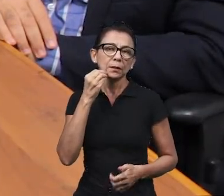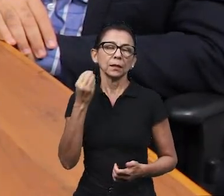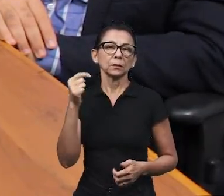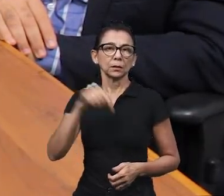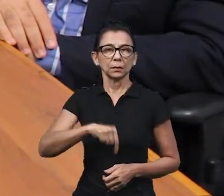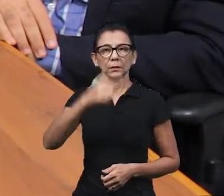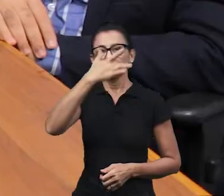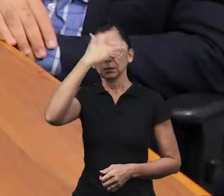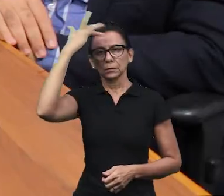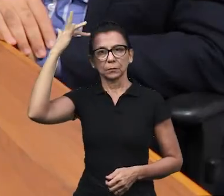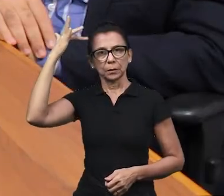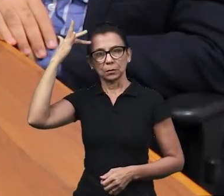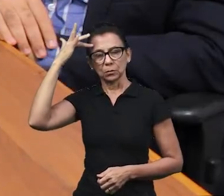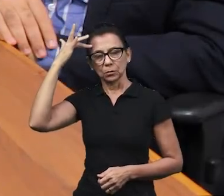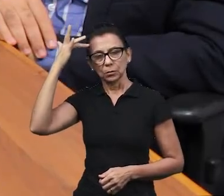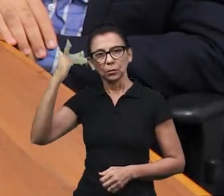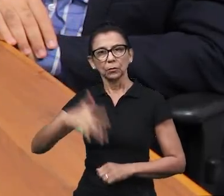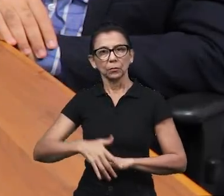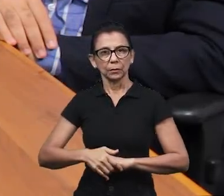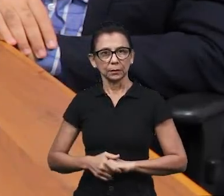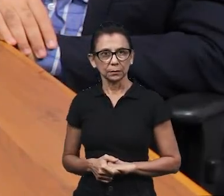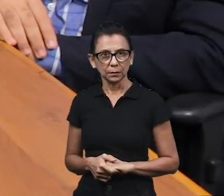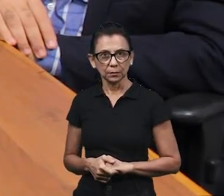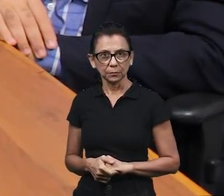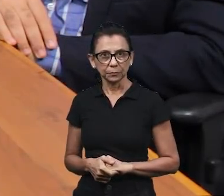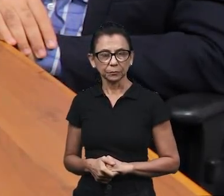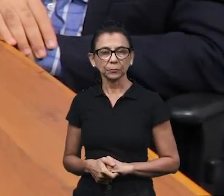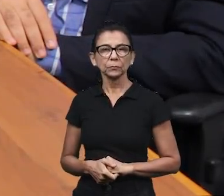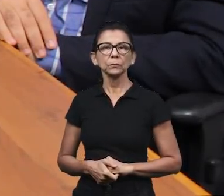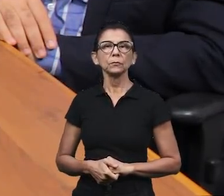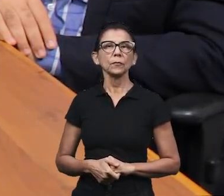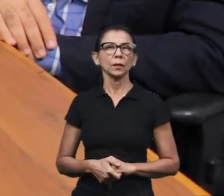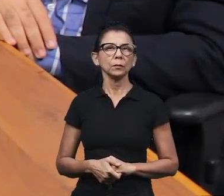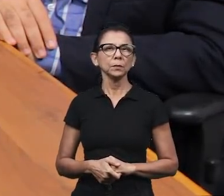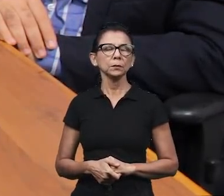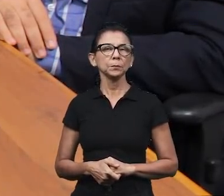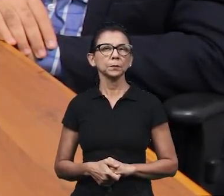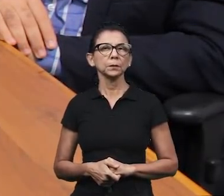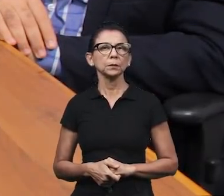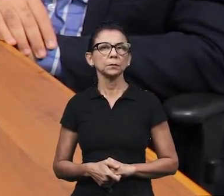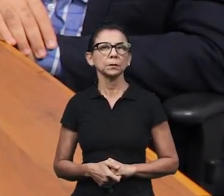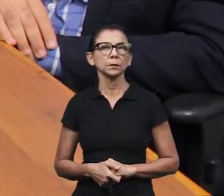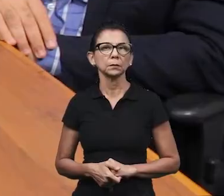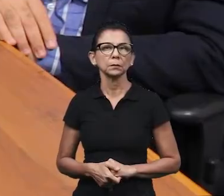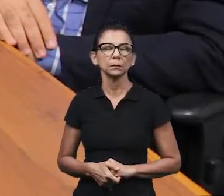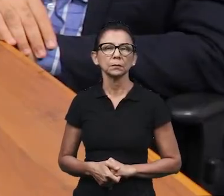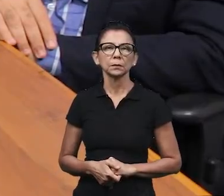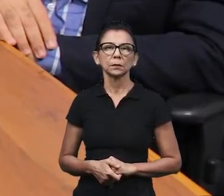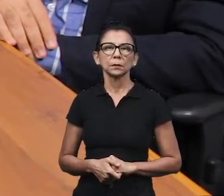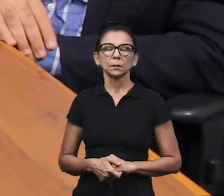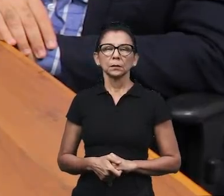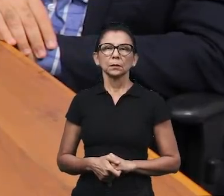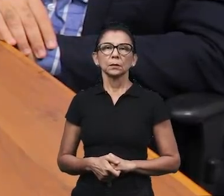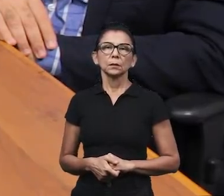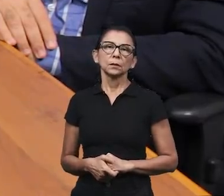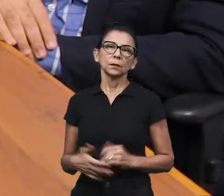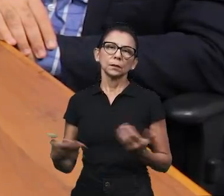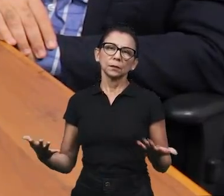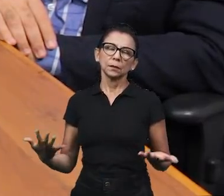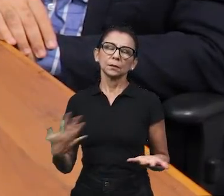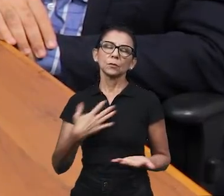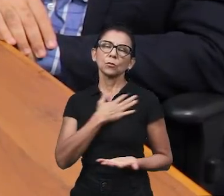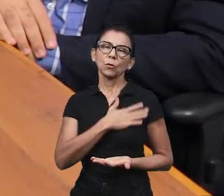as pessoas elas estão entregando a vida delas, não é? Elas estão disponibilizando o tempo delas para servir ao Senhor. Então,